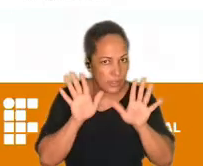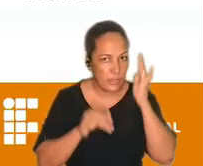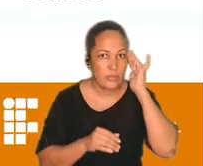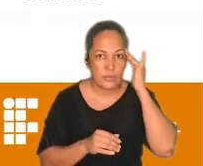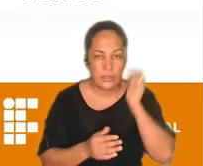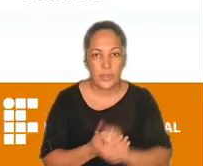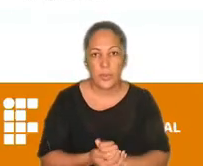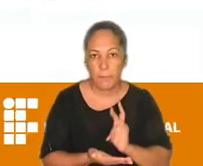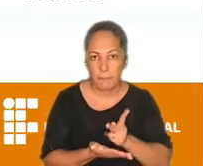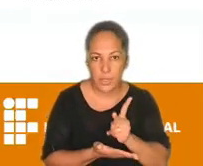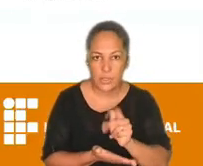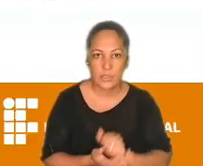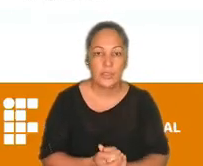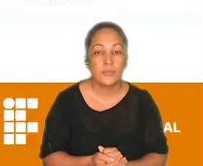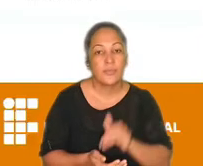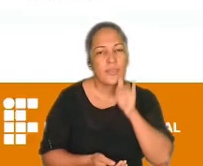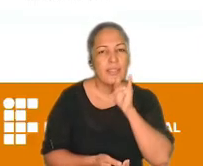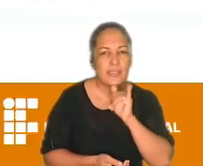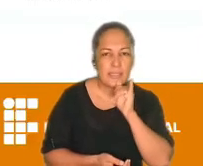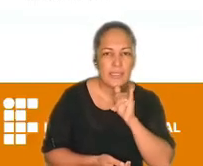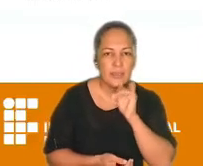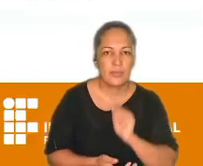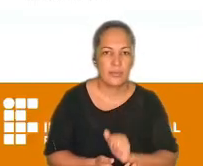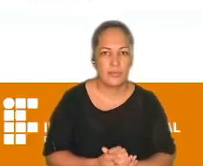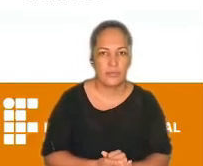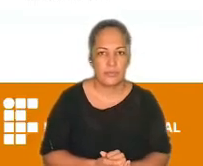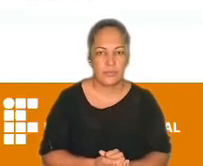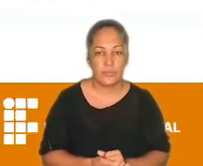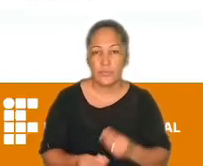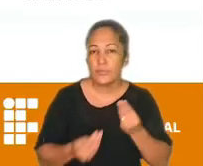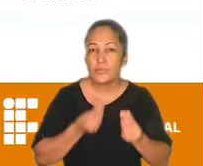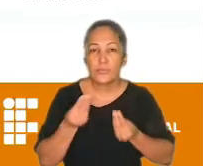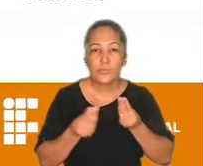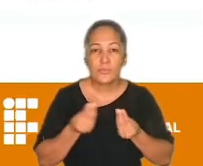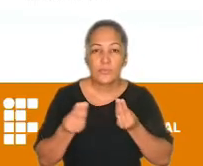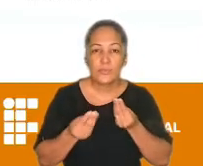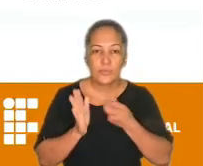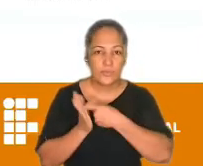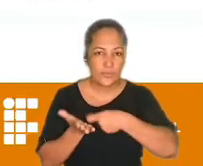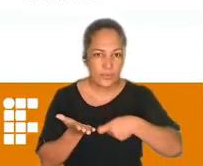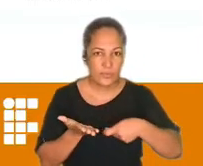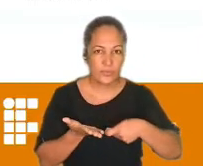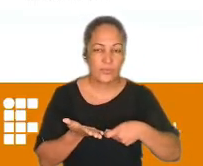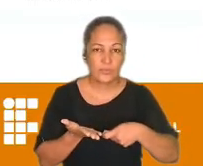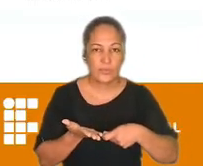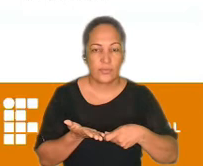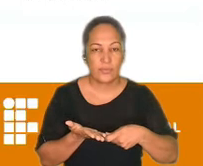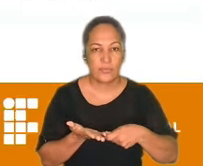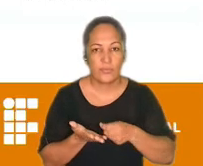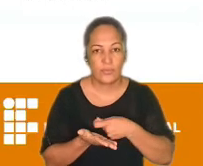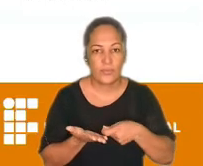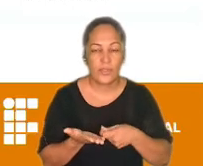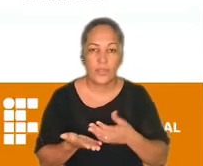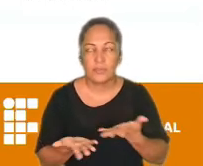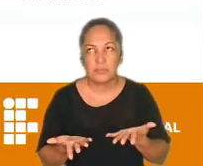Prosseguindo. Então, exemplo. Como é que a gente escreve isso no meu